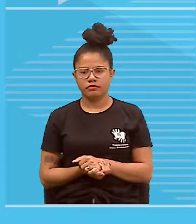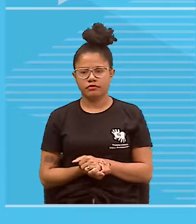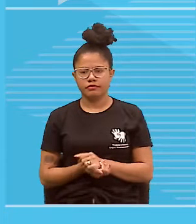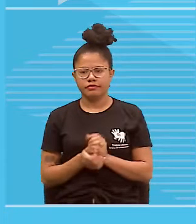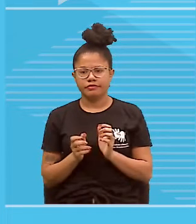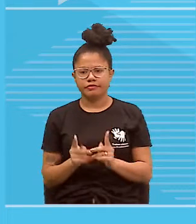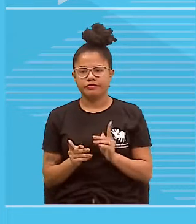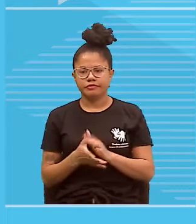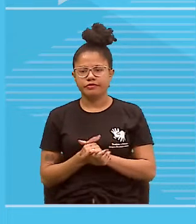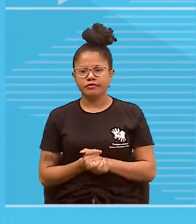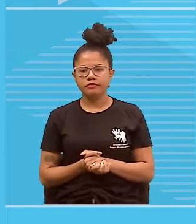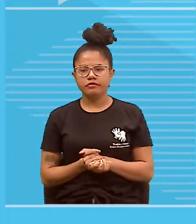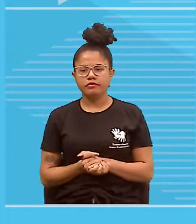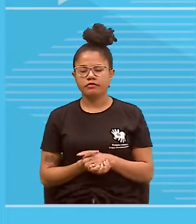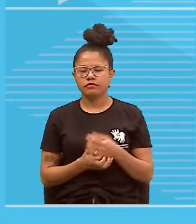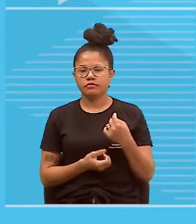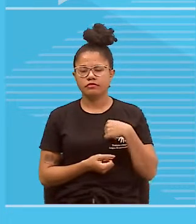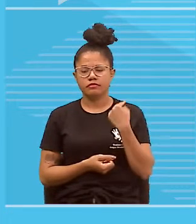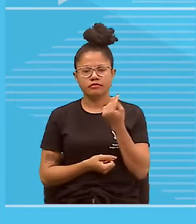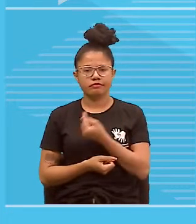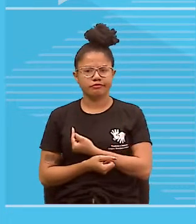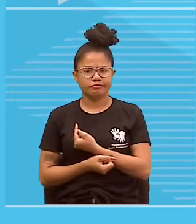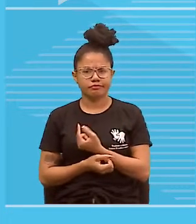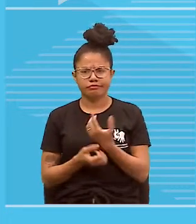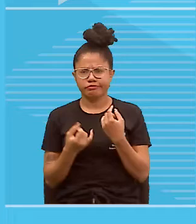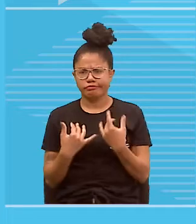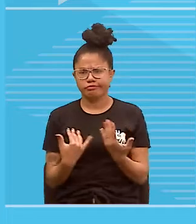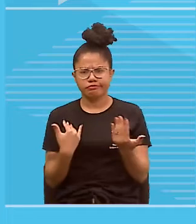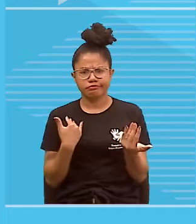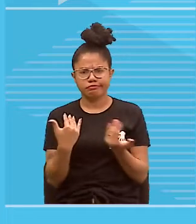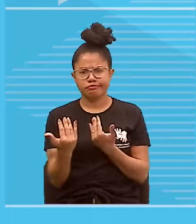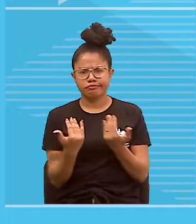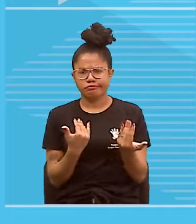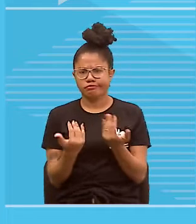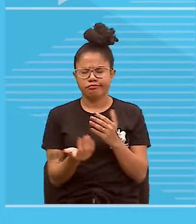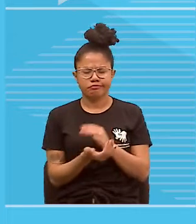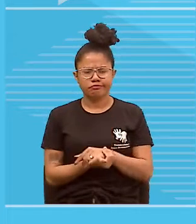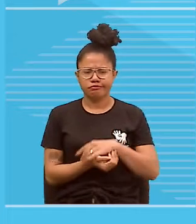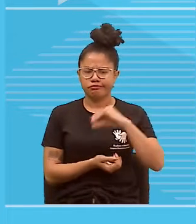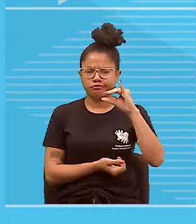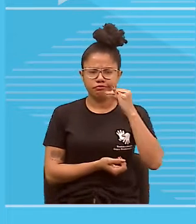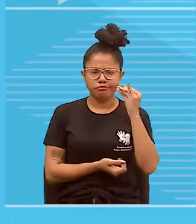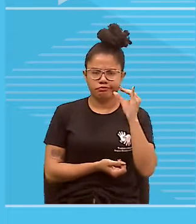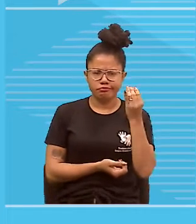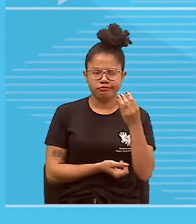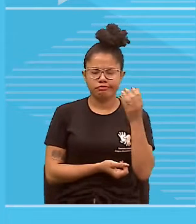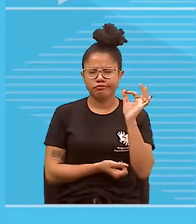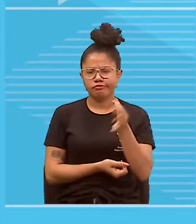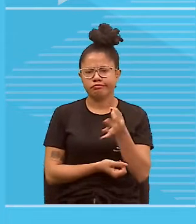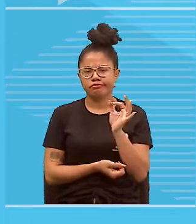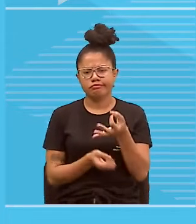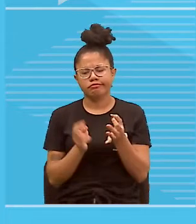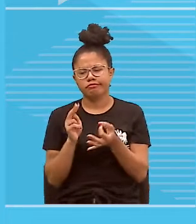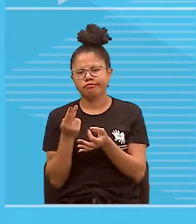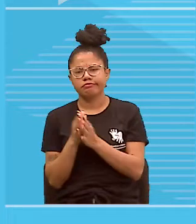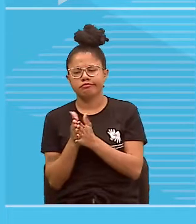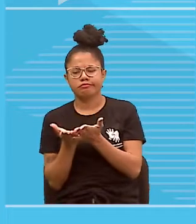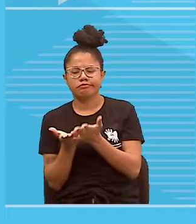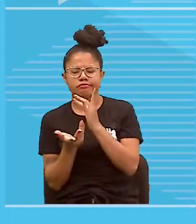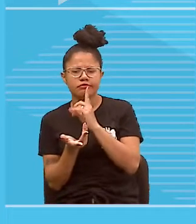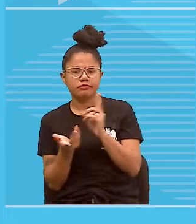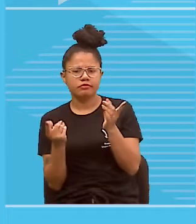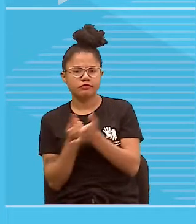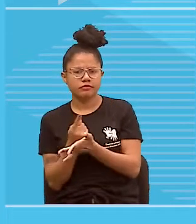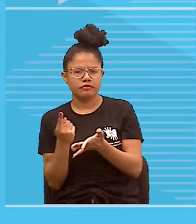Tá certo então a gente não tá fazendo essa comparação a ciência tá certa a religião tal tá errada não